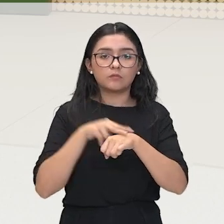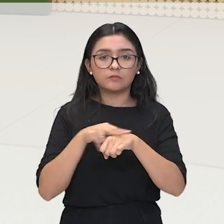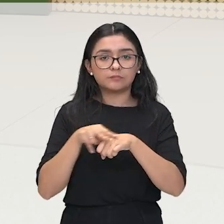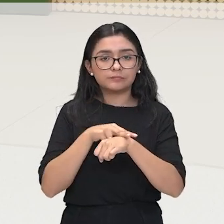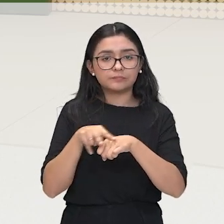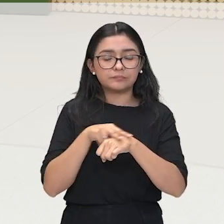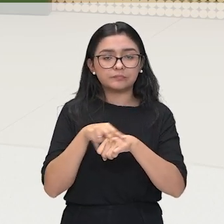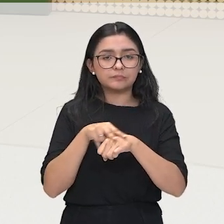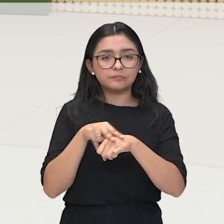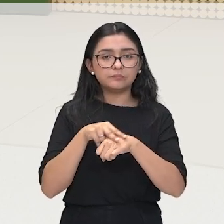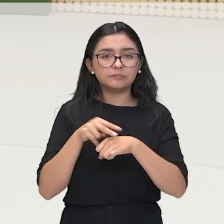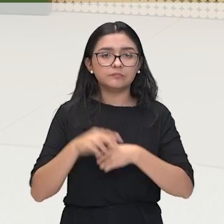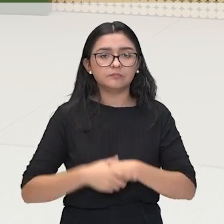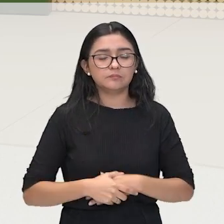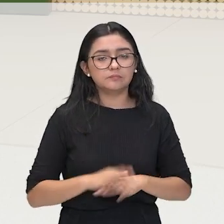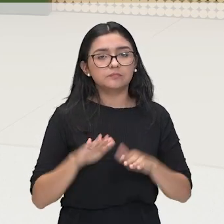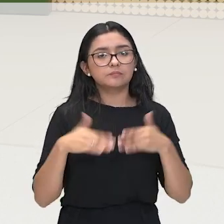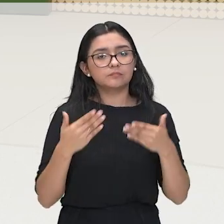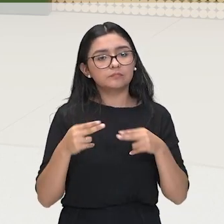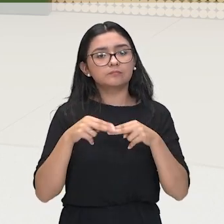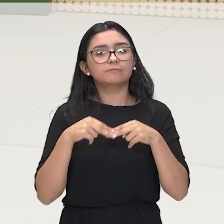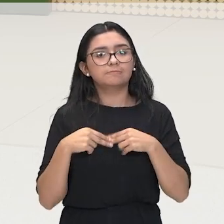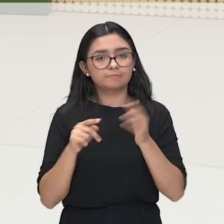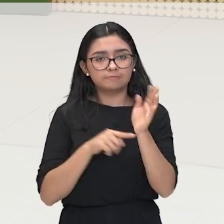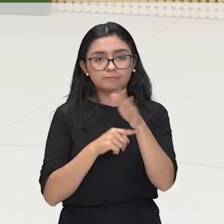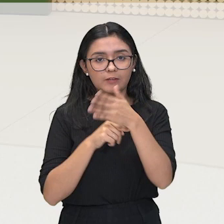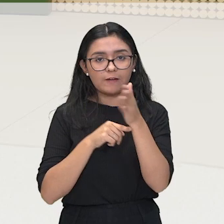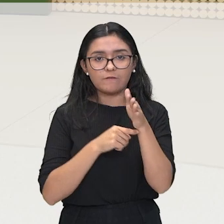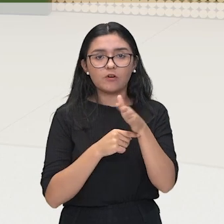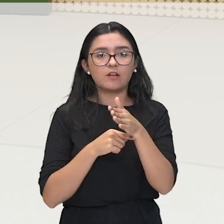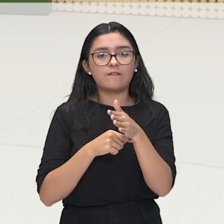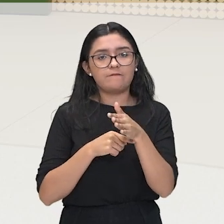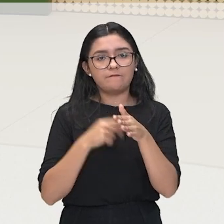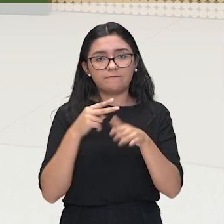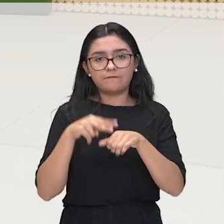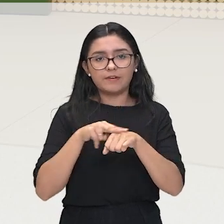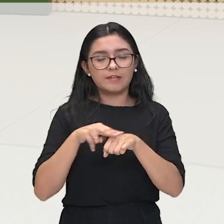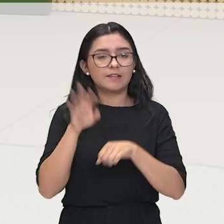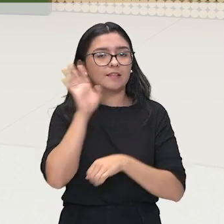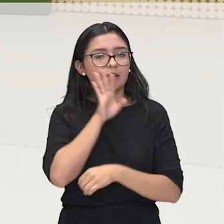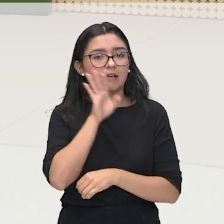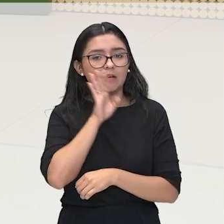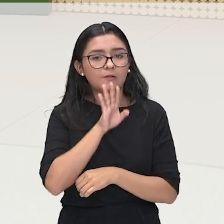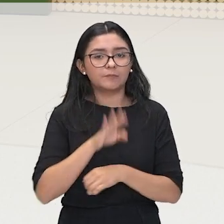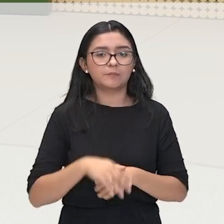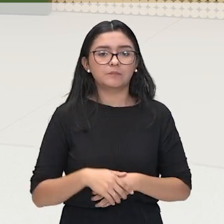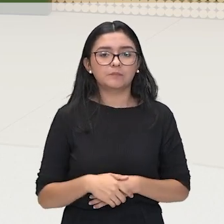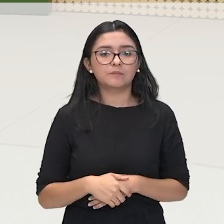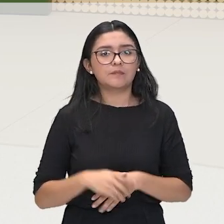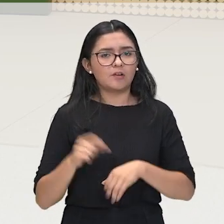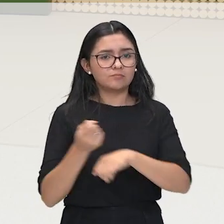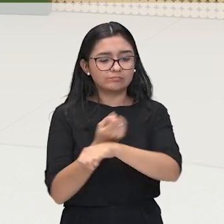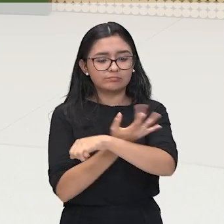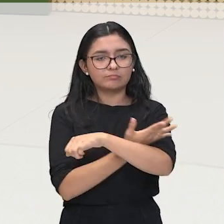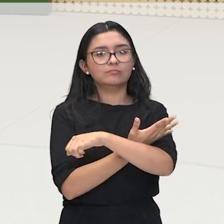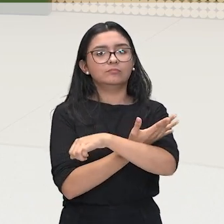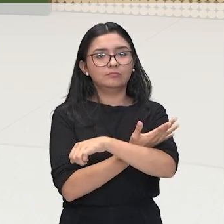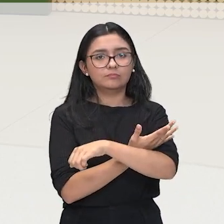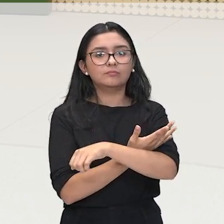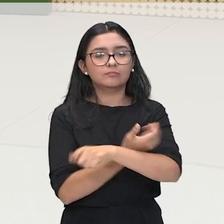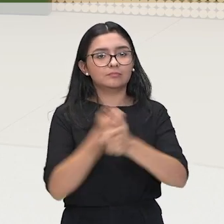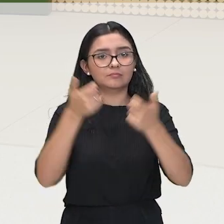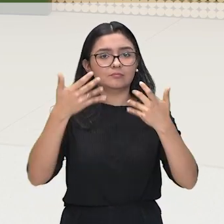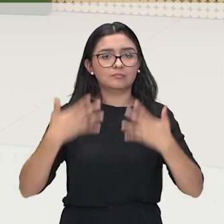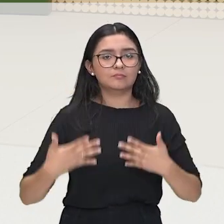cor verde. E é exatamente por isso que as folhas são verdes. Que legal, né, pessoal? Ó, fico todo arrepiado com esse tipo de